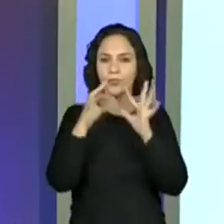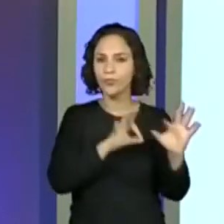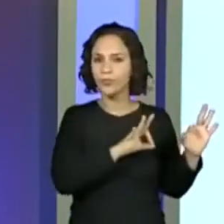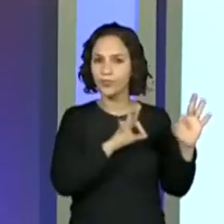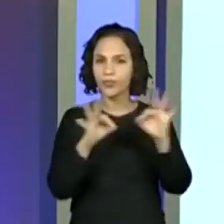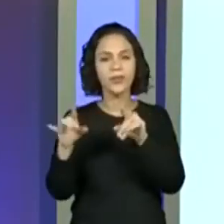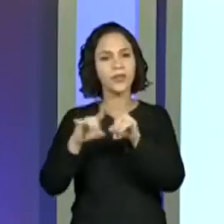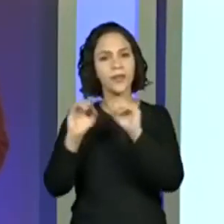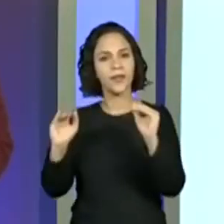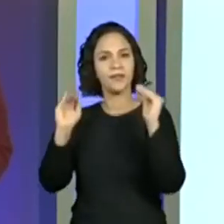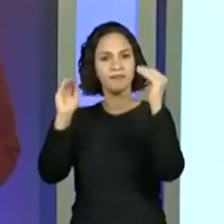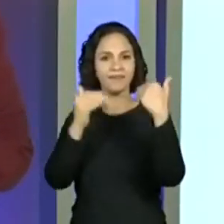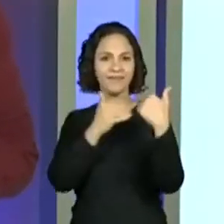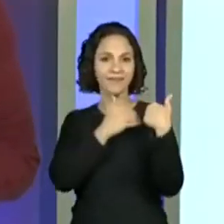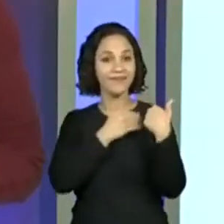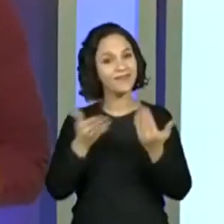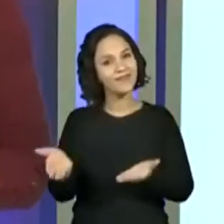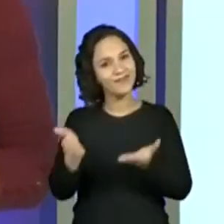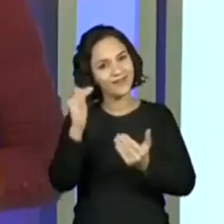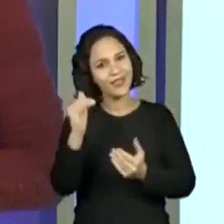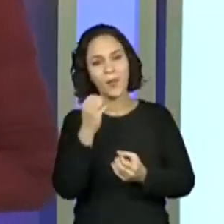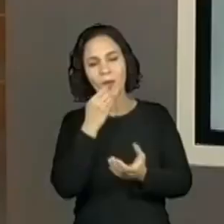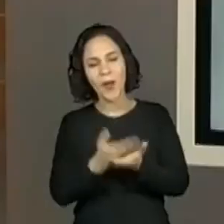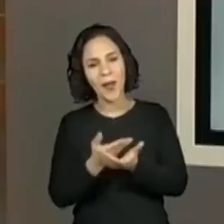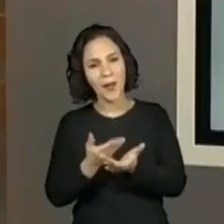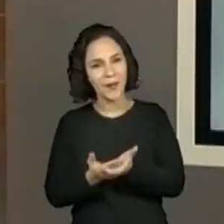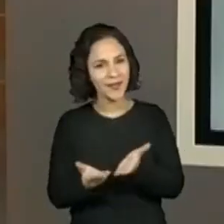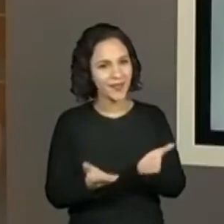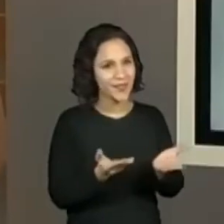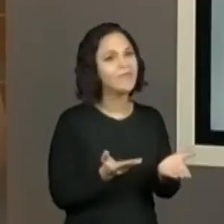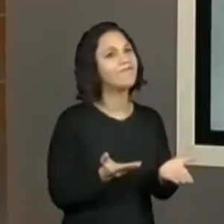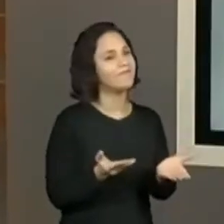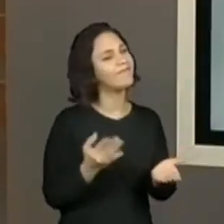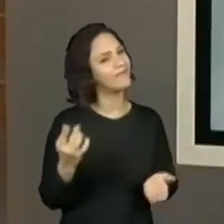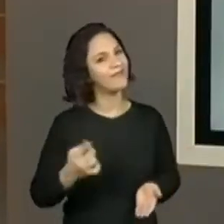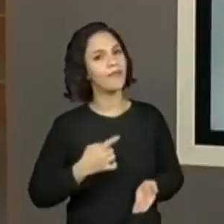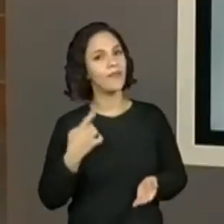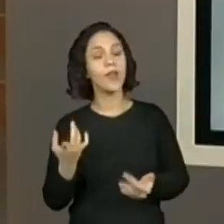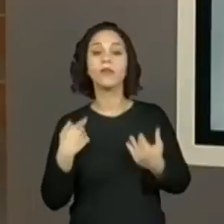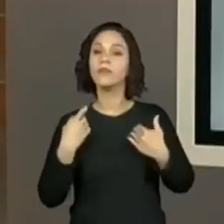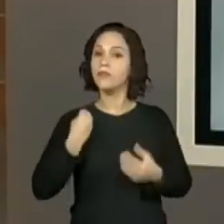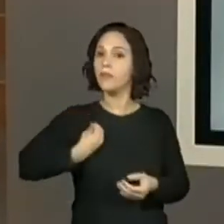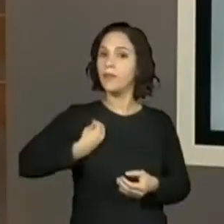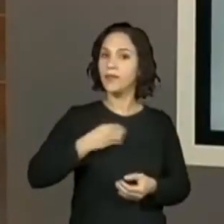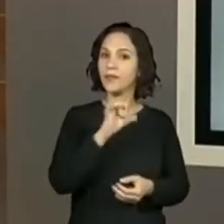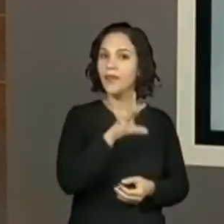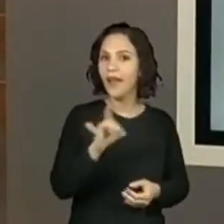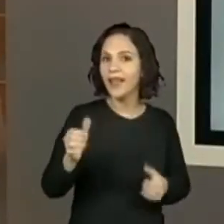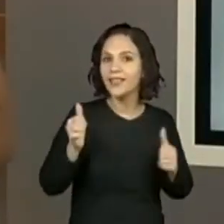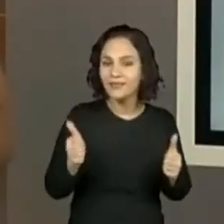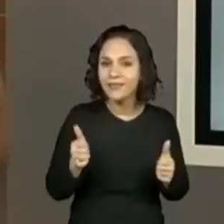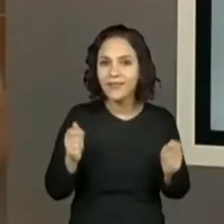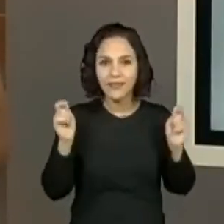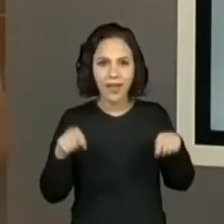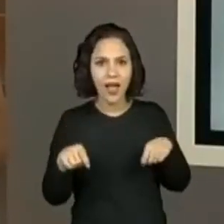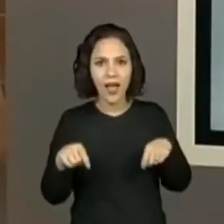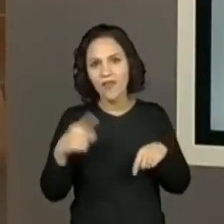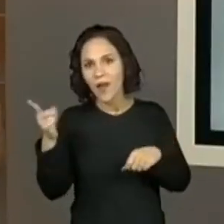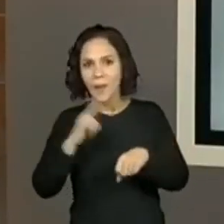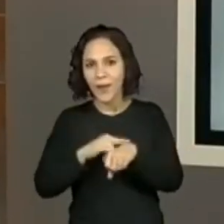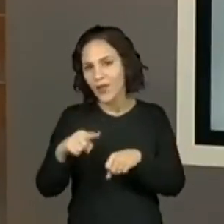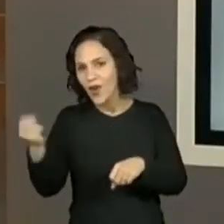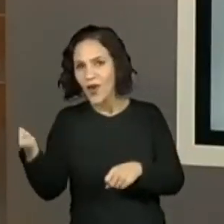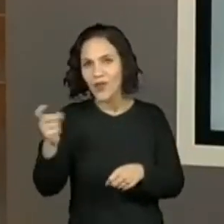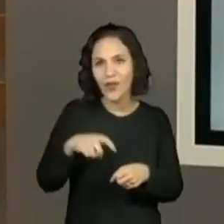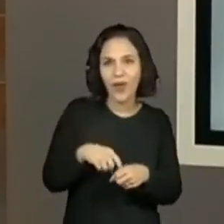acompanham, além dos responsáveis. Professora Joyce, boa aula. Sim, para todos nós. Contamos com a participação de todos. E aí, deu tempo de ir rapidinho no